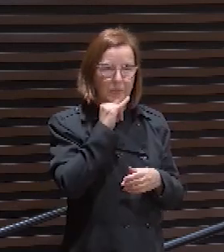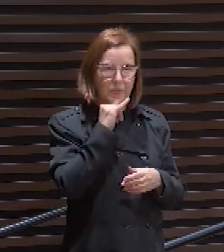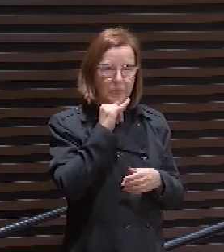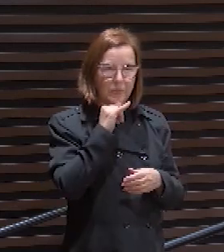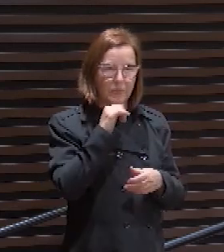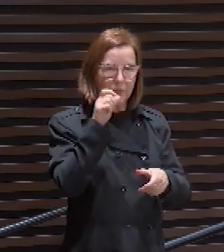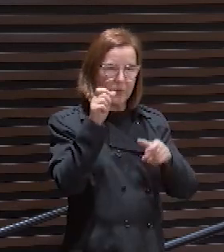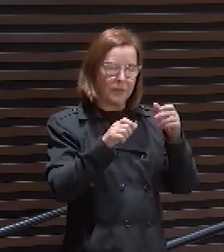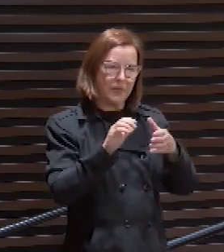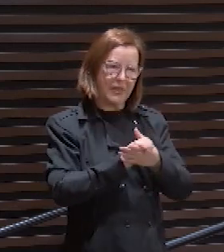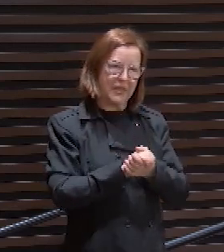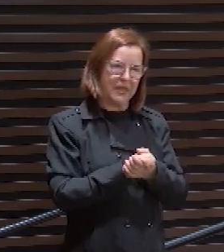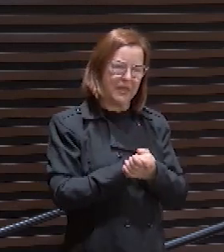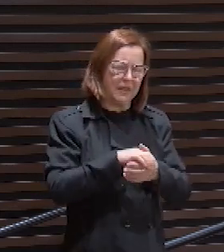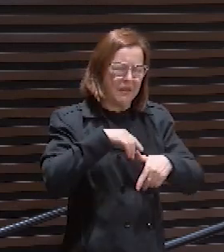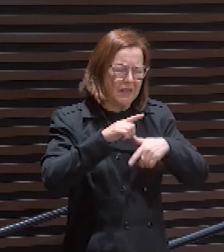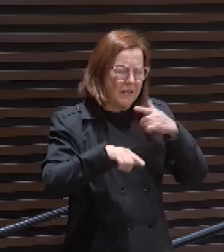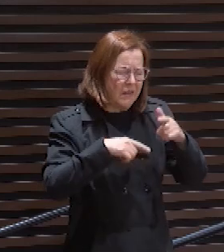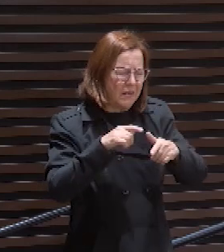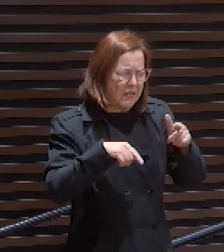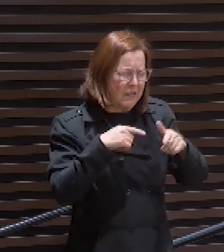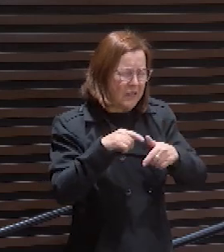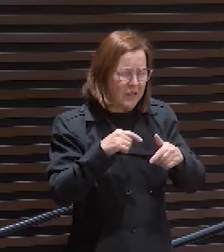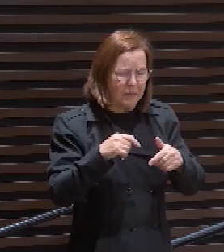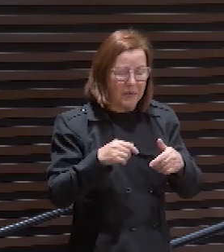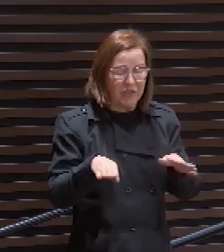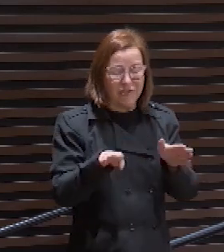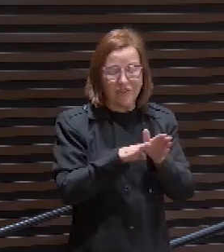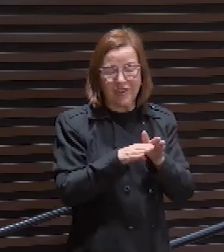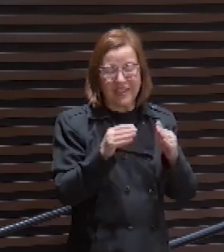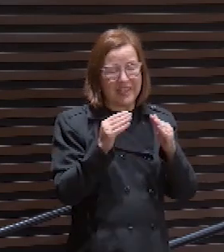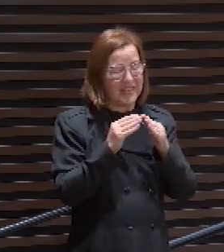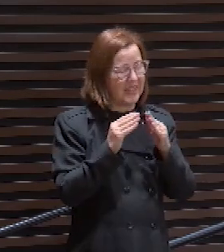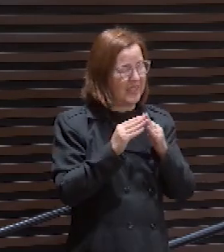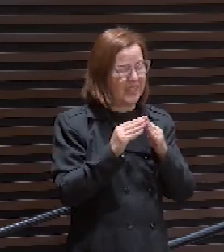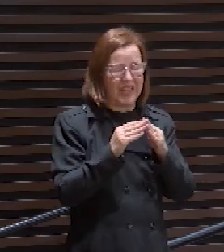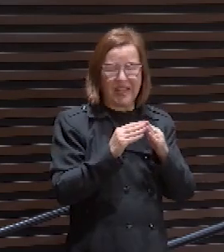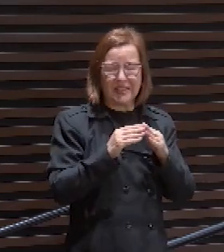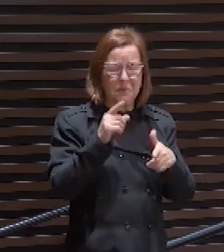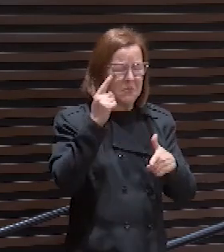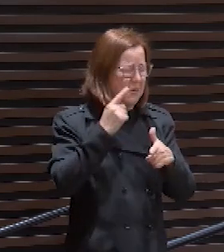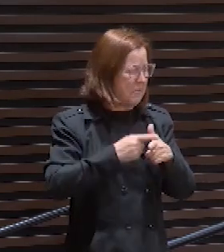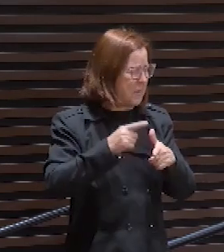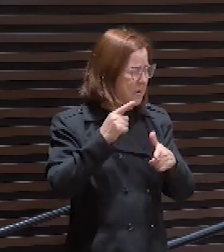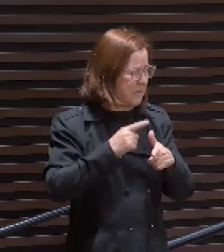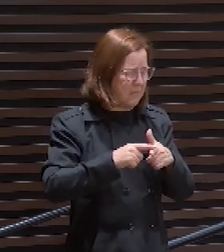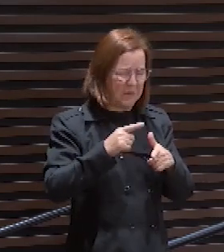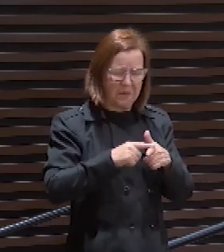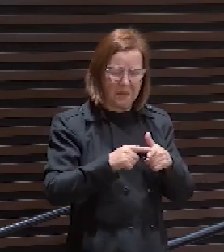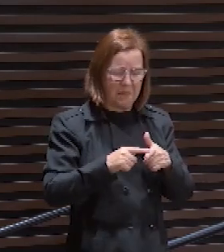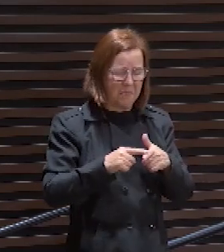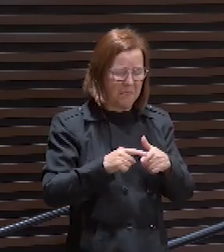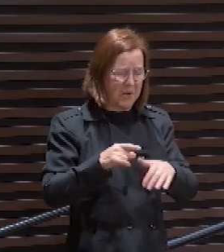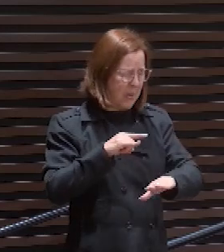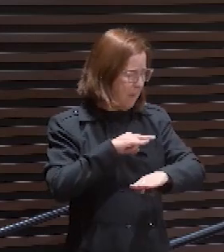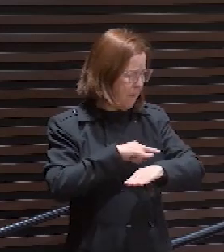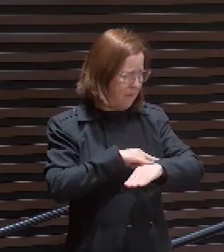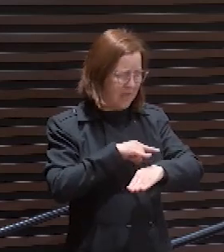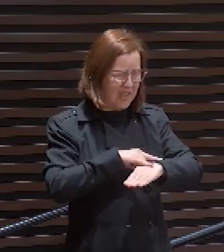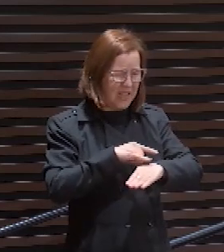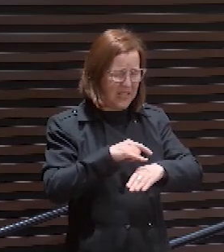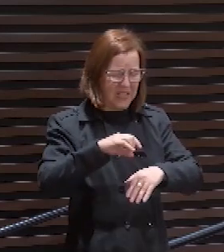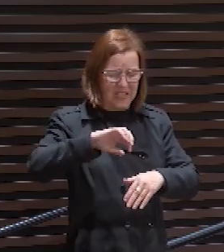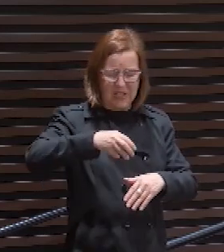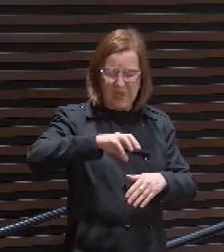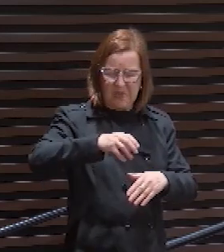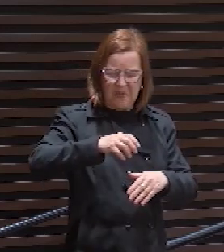todo, chega em casa, tem um monte de coisa em casa para poder resolver. A privada que entupiu, o quadro tem que colocar na parede, a torneira tem que consertar, mas você